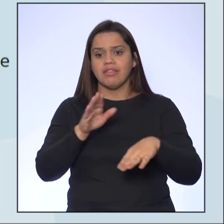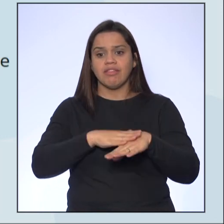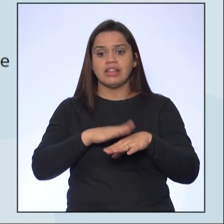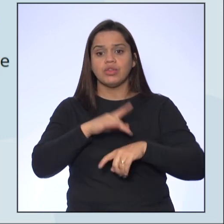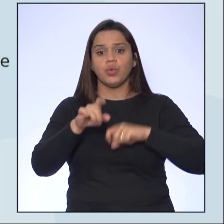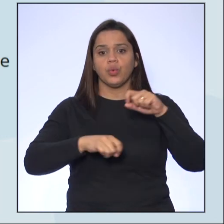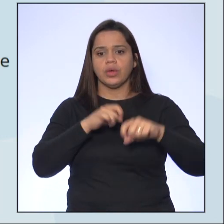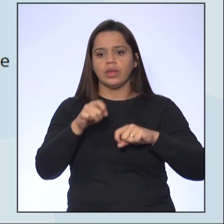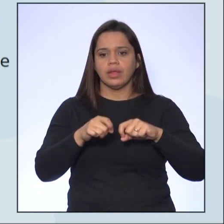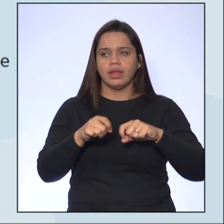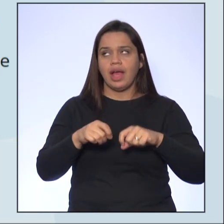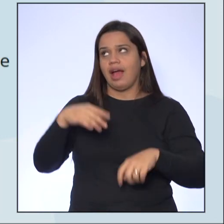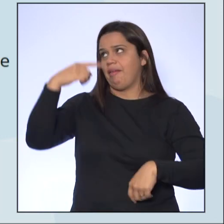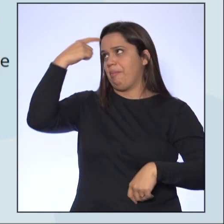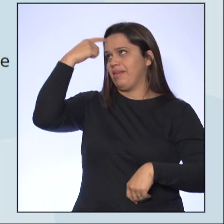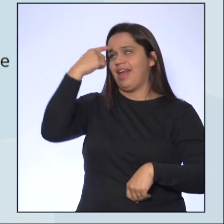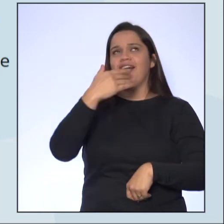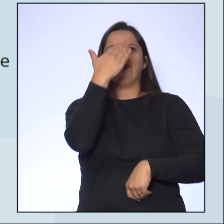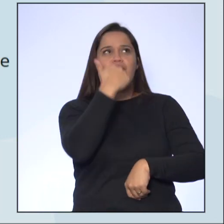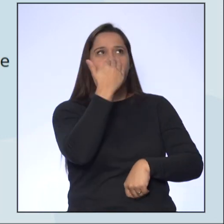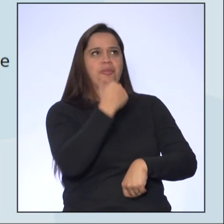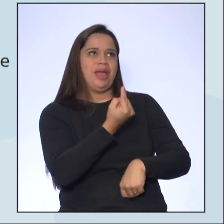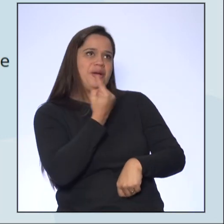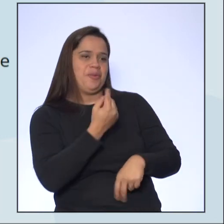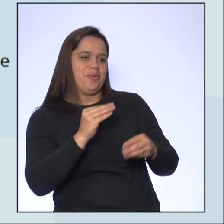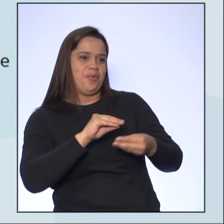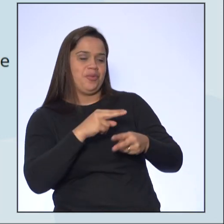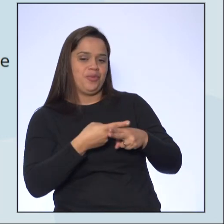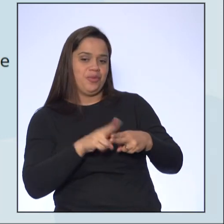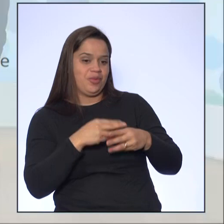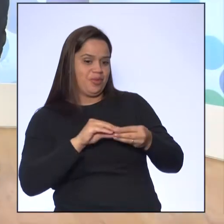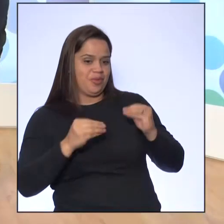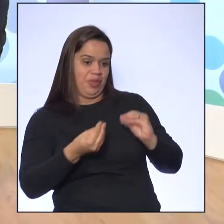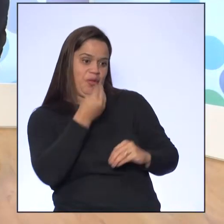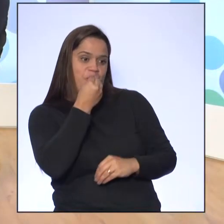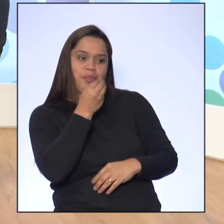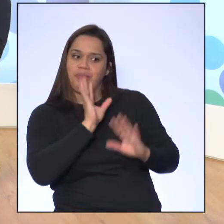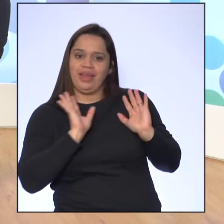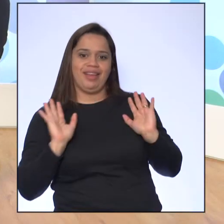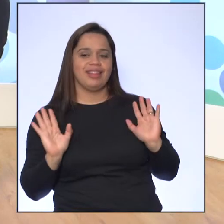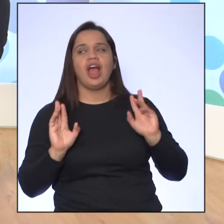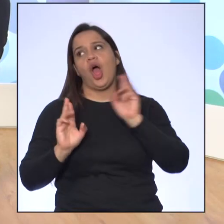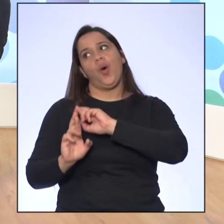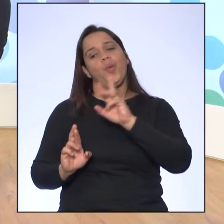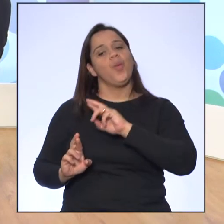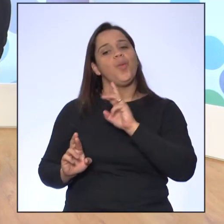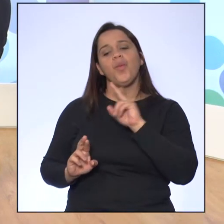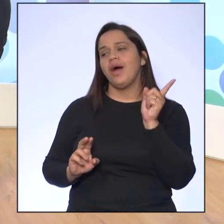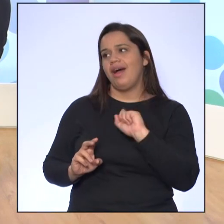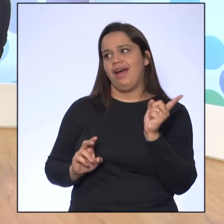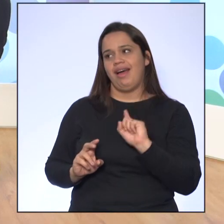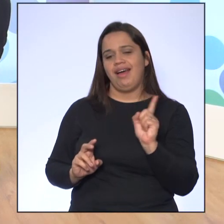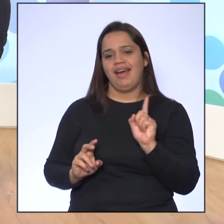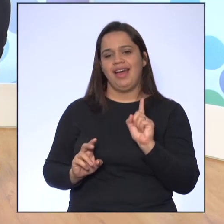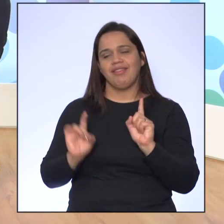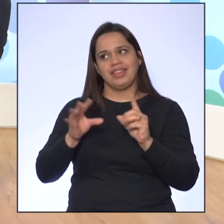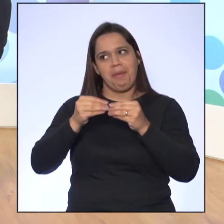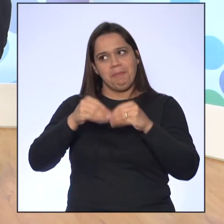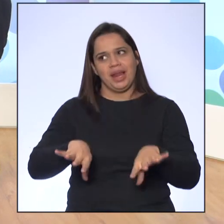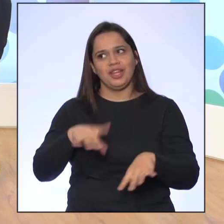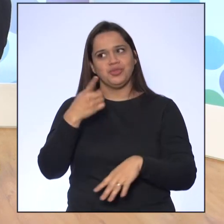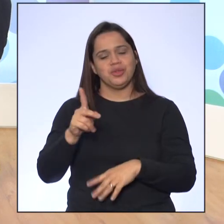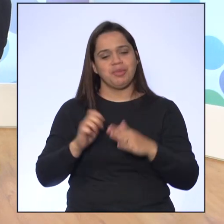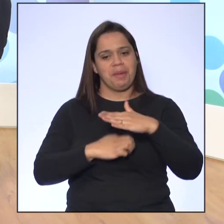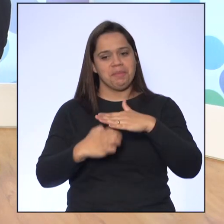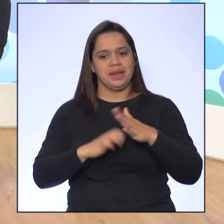para comer um. Não é para comer, gente. Não é para comer o bombom. Não é para comer o bombom. Vai dar prejuízo.